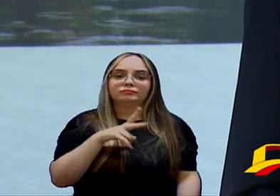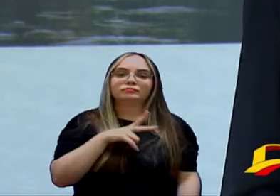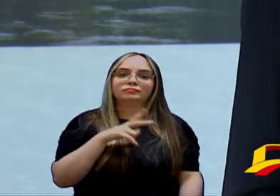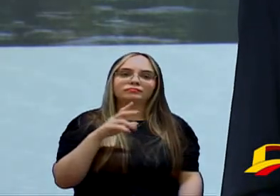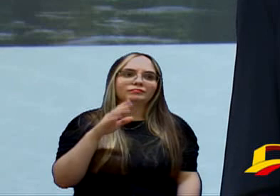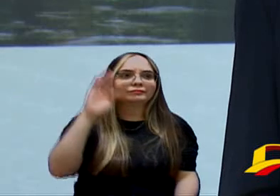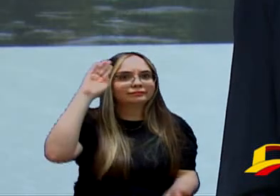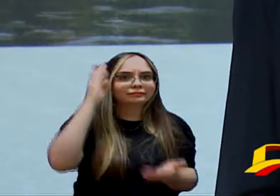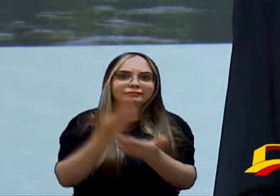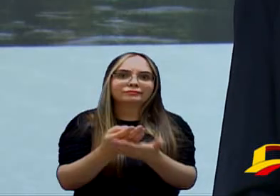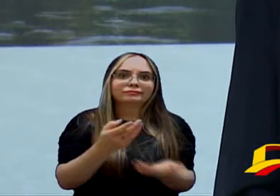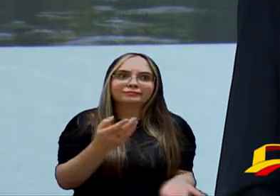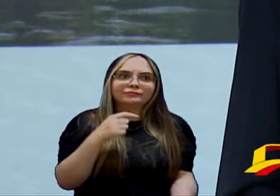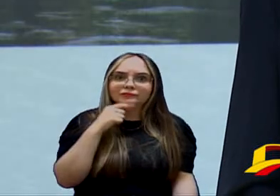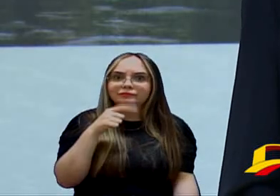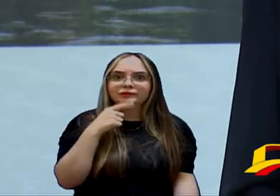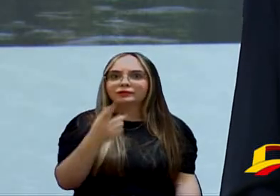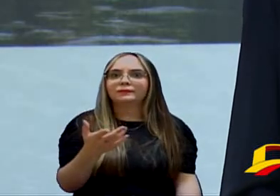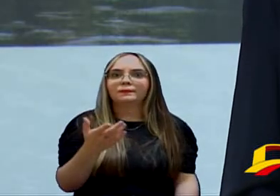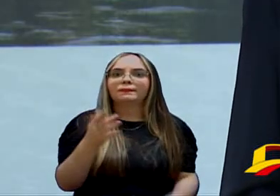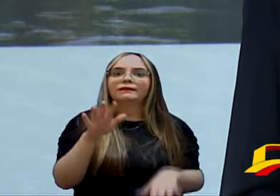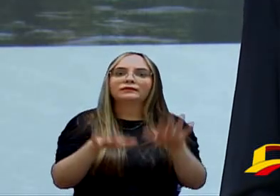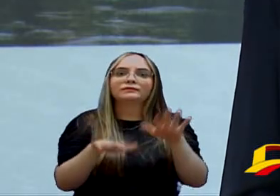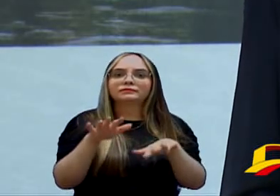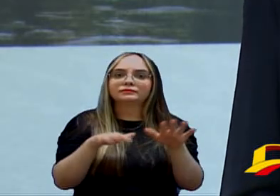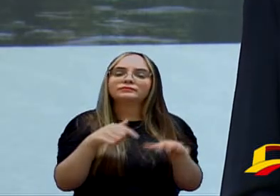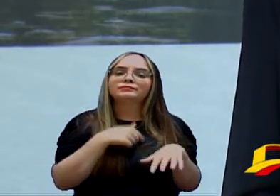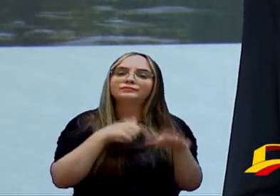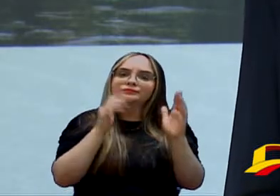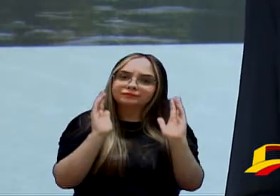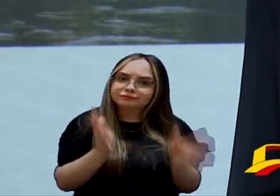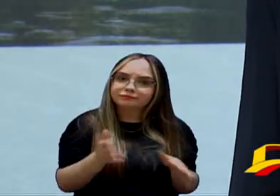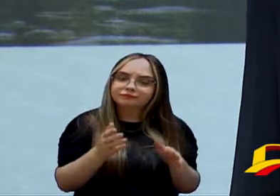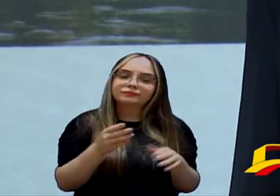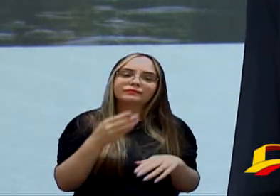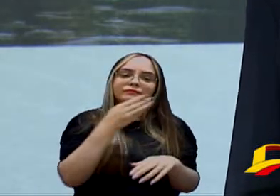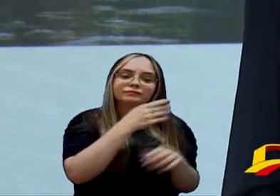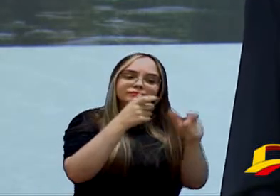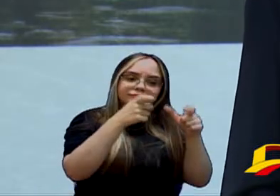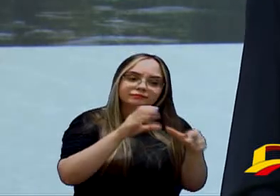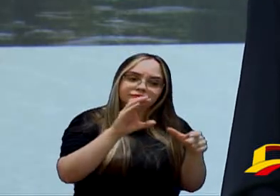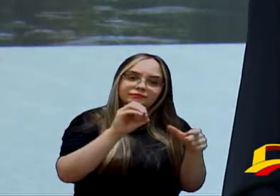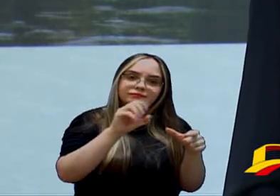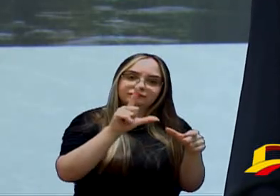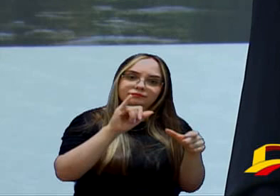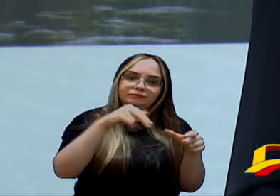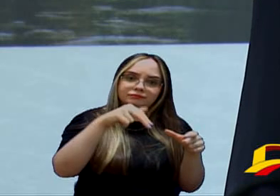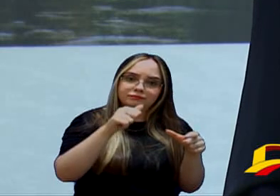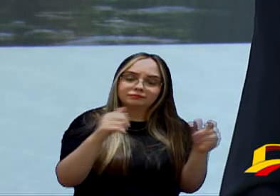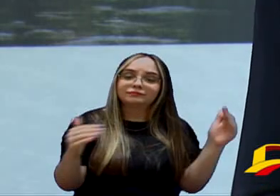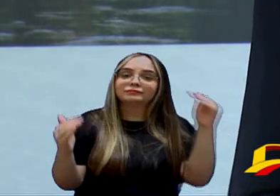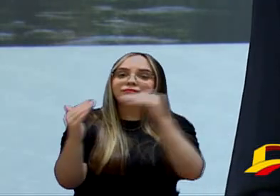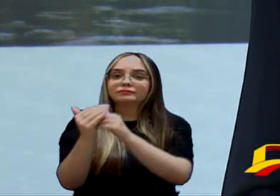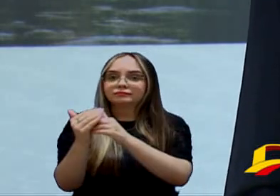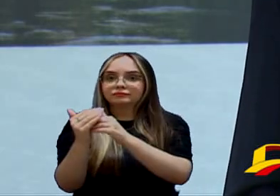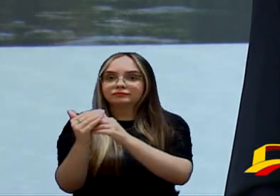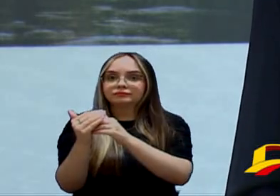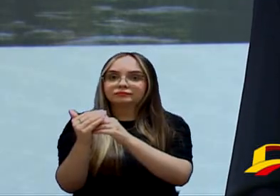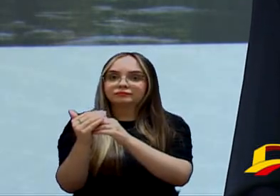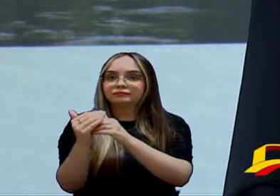às vezes eu vou eu já medi de você ir do Portal da Colina até